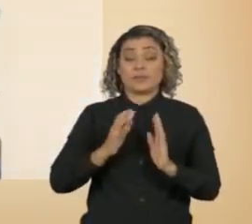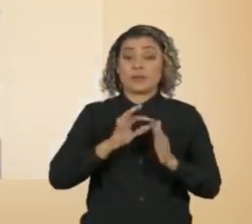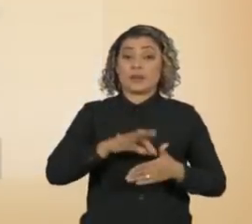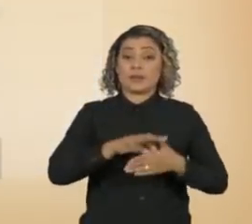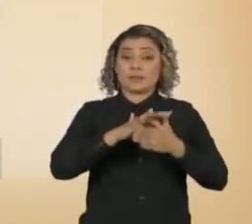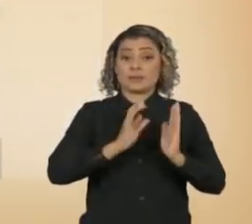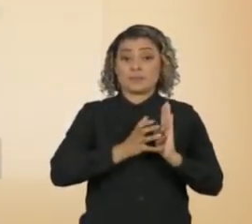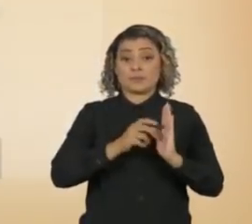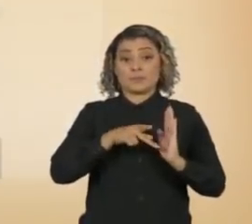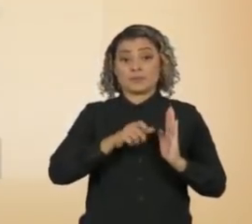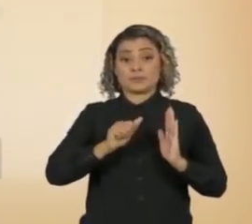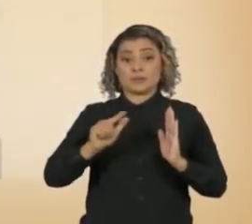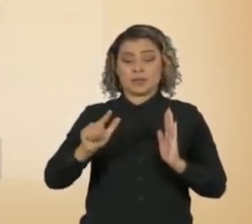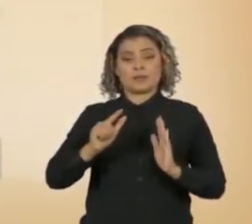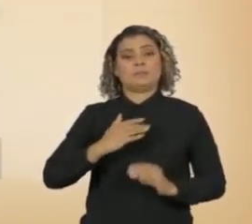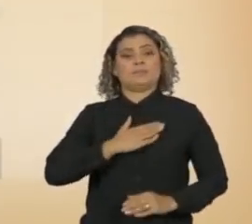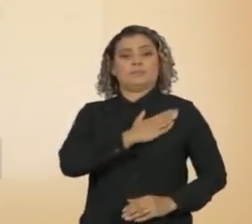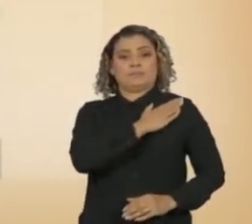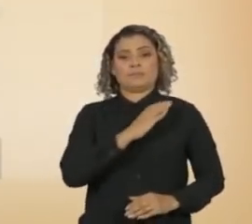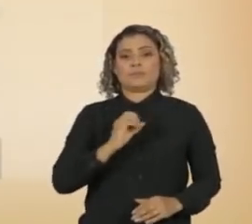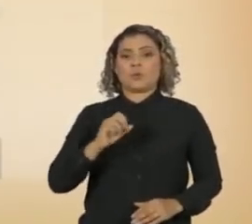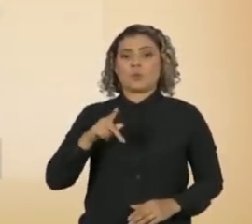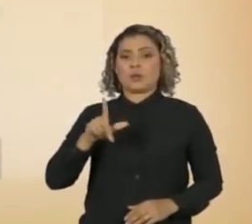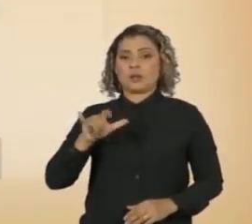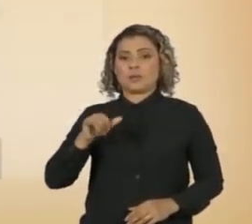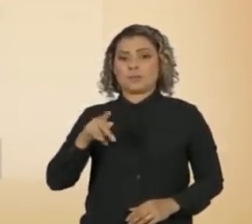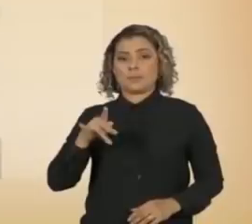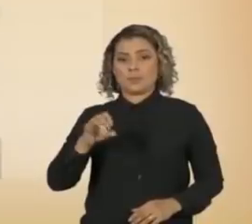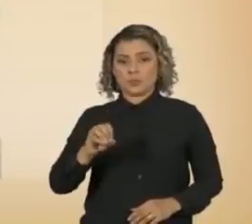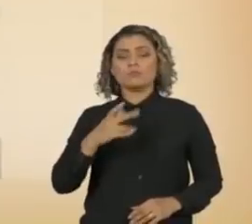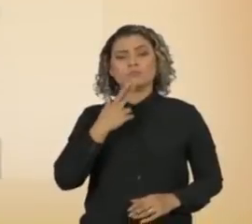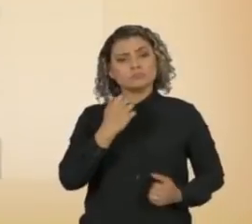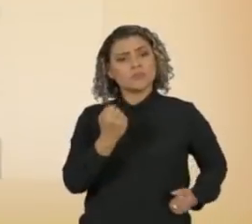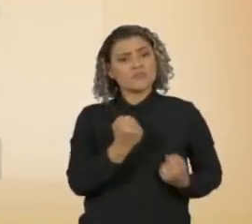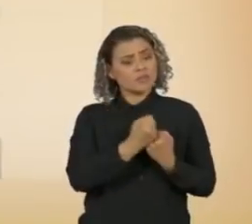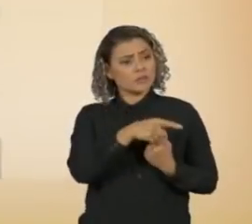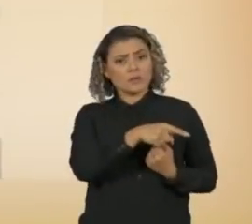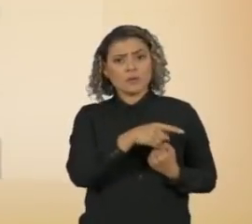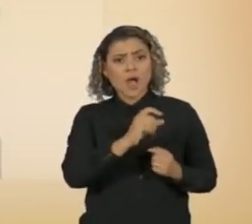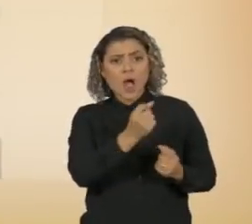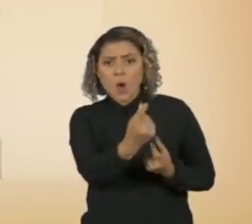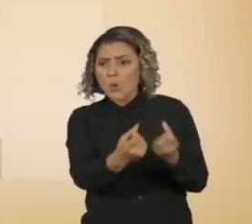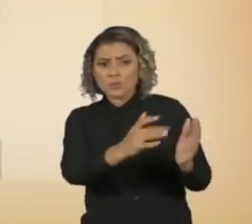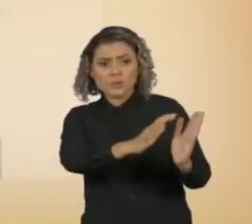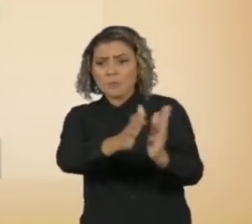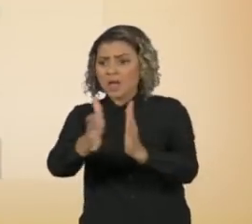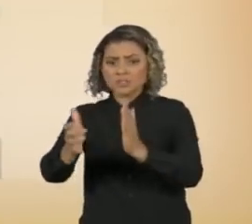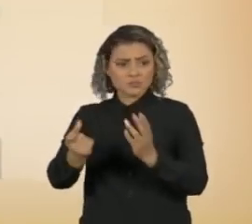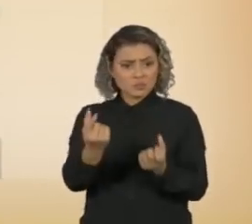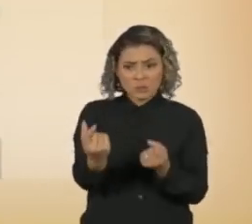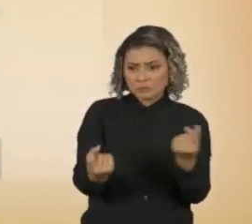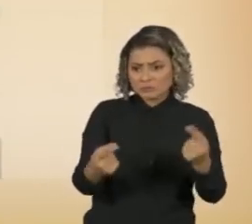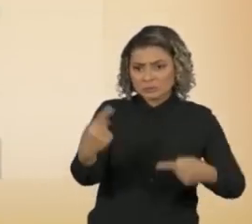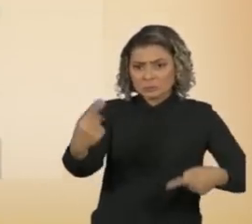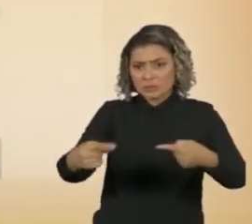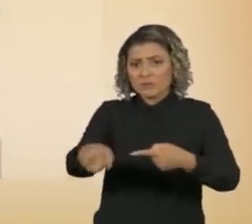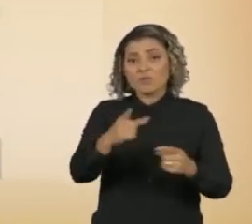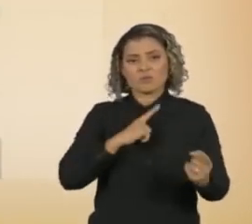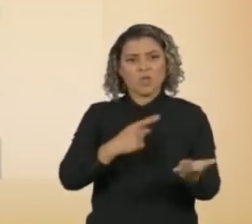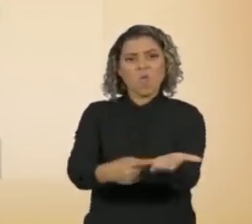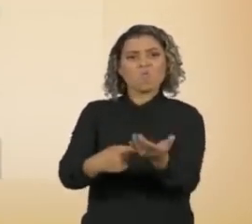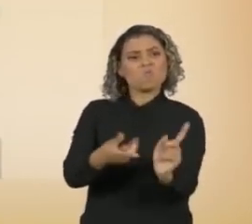no Senado, Major Olímpio, defendeu Heleno e disse que alguns partidos e parlamentares, além da